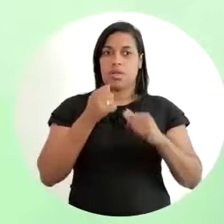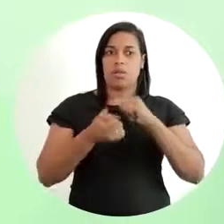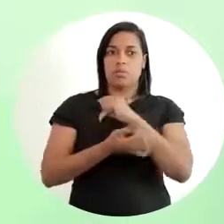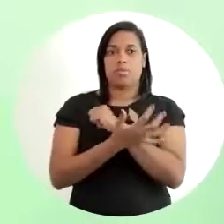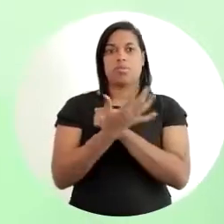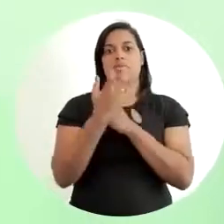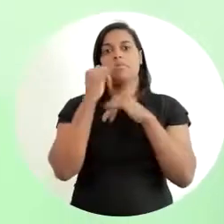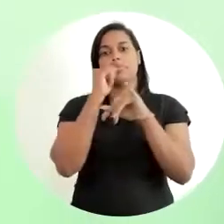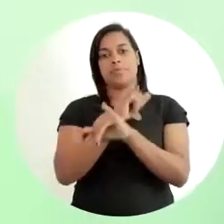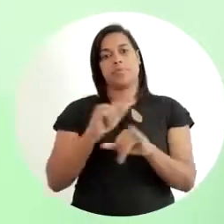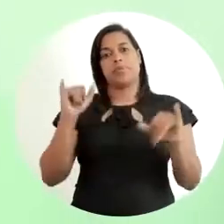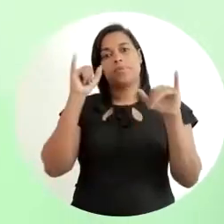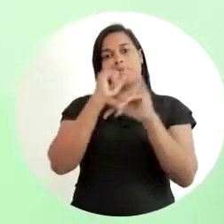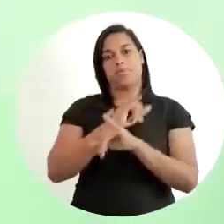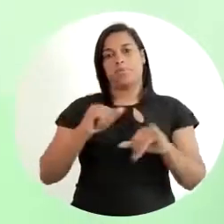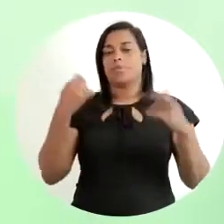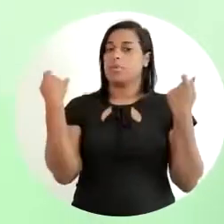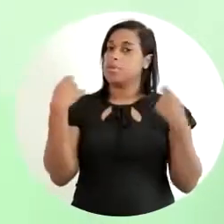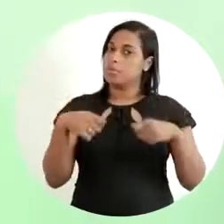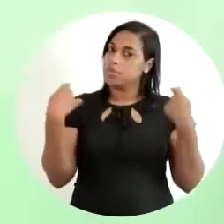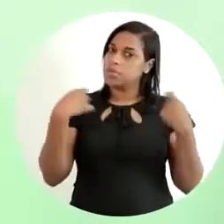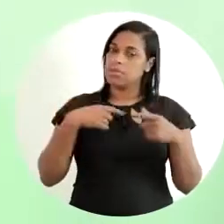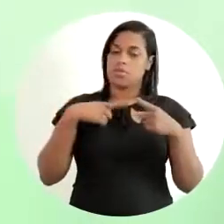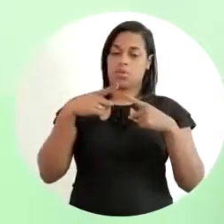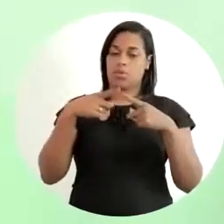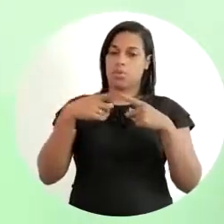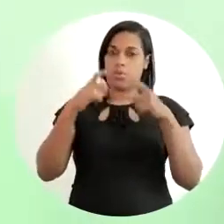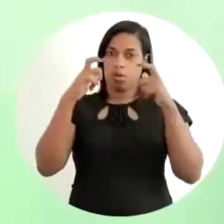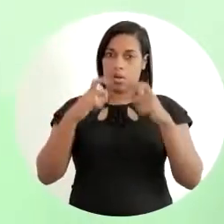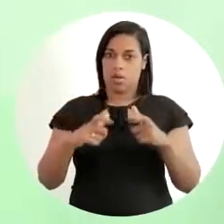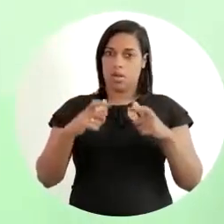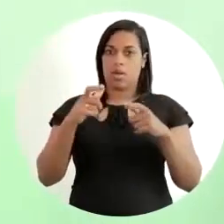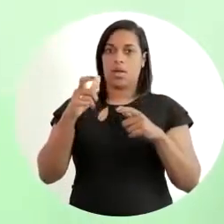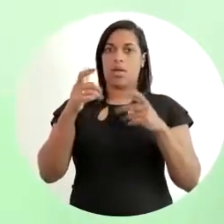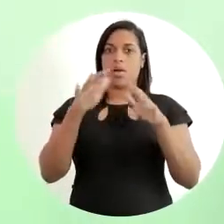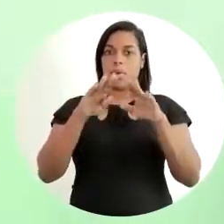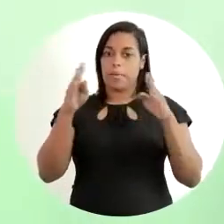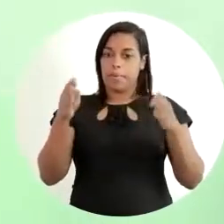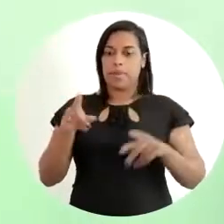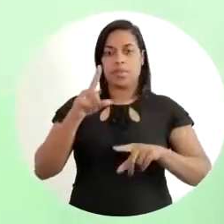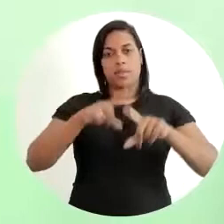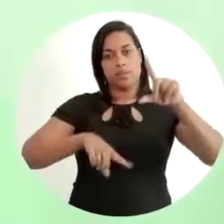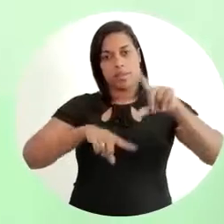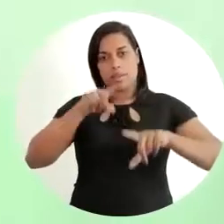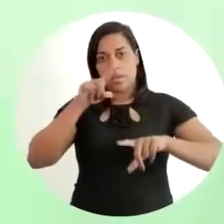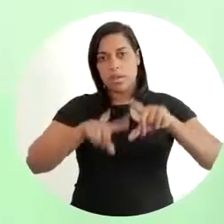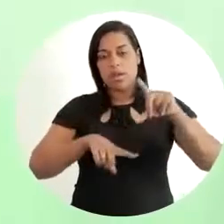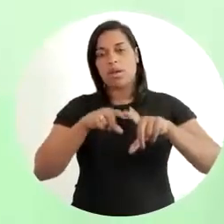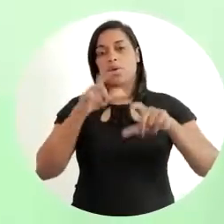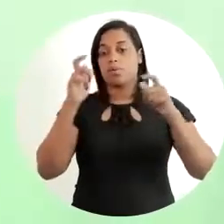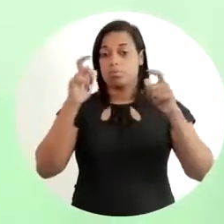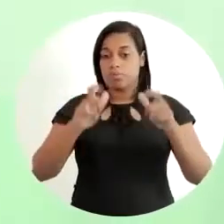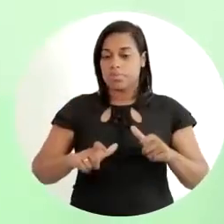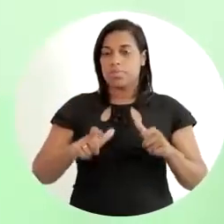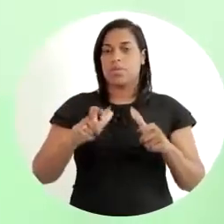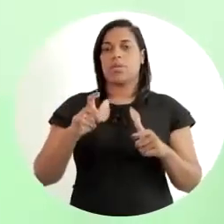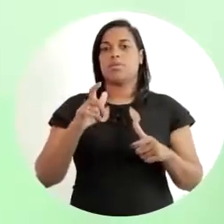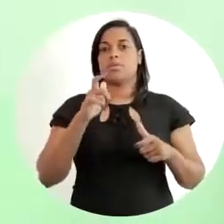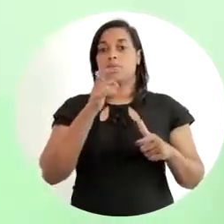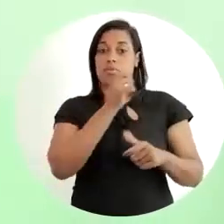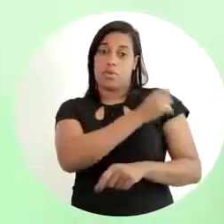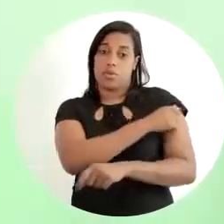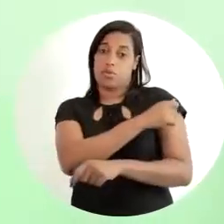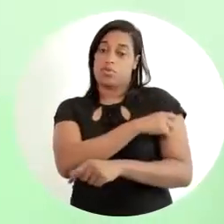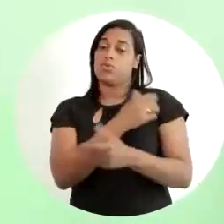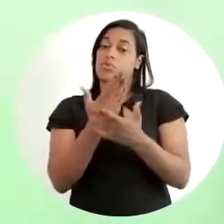na transmissão oral das informações. Ela precisa ter um espaço adequado, mobiliário adequado. O espaço